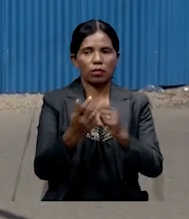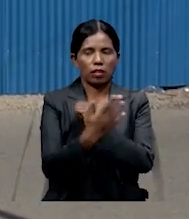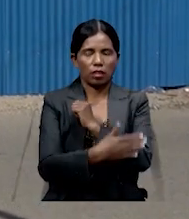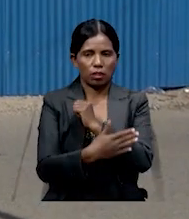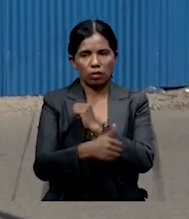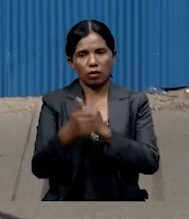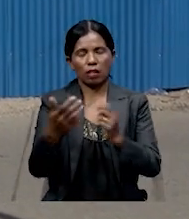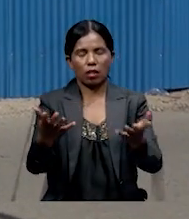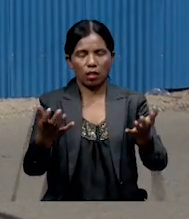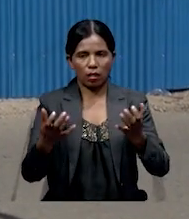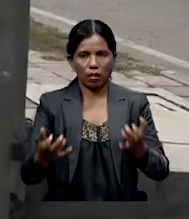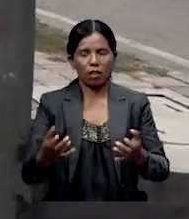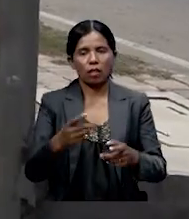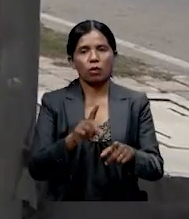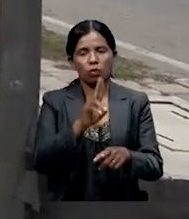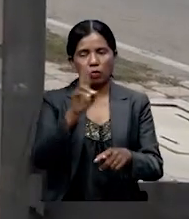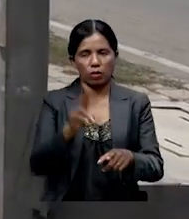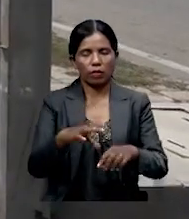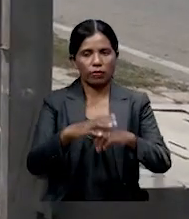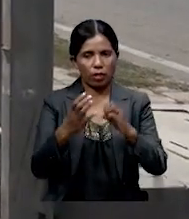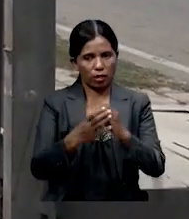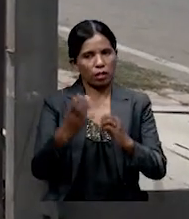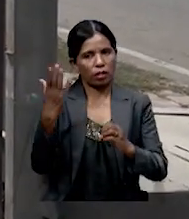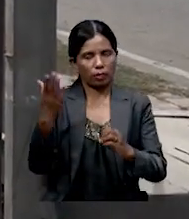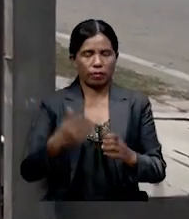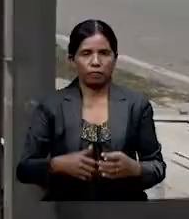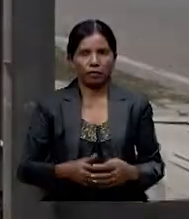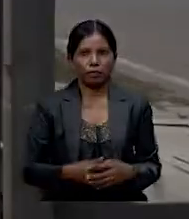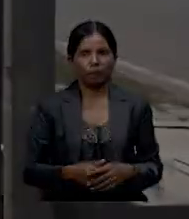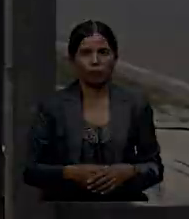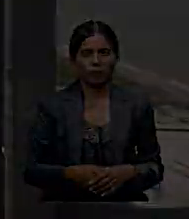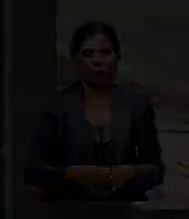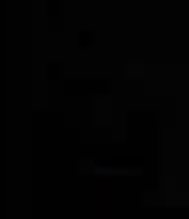hakarak sainain ba Ray nem. Marito da Costa, Tomás Soares, GMN.